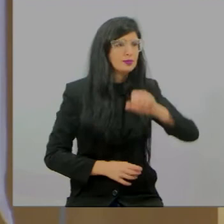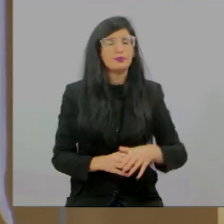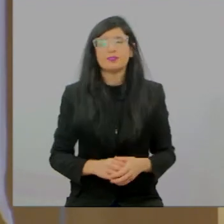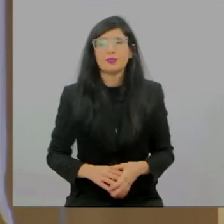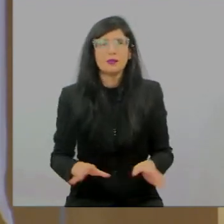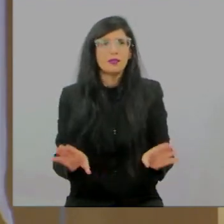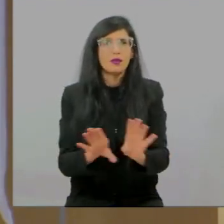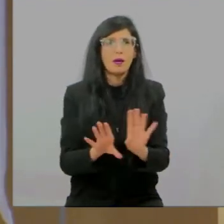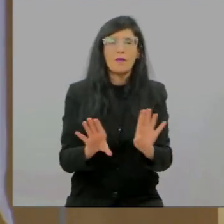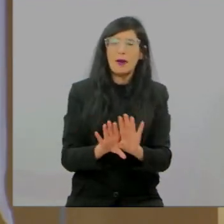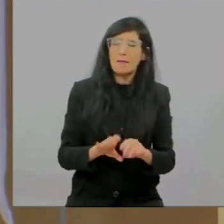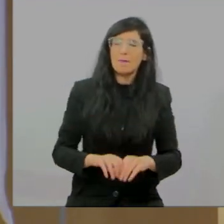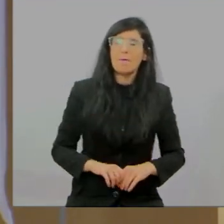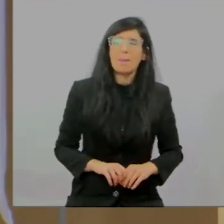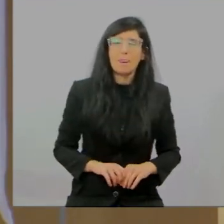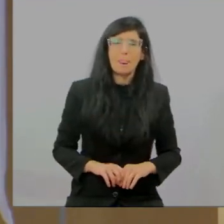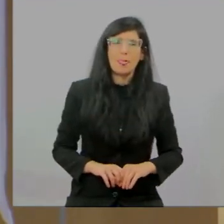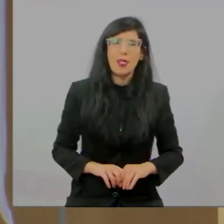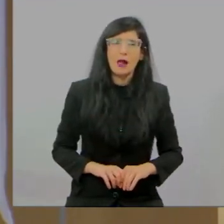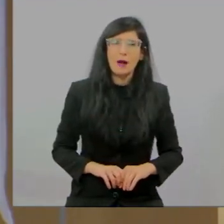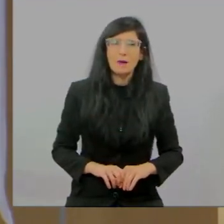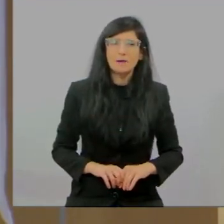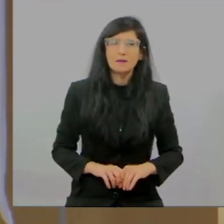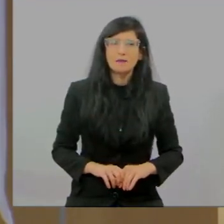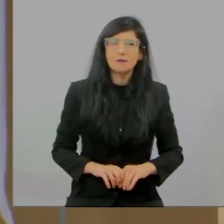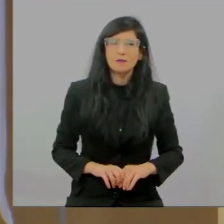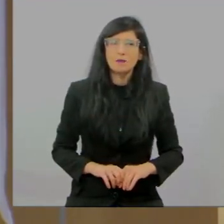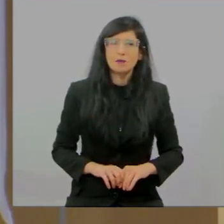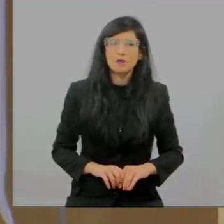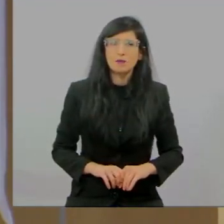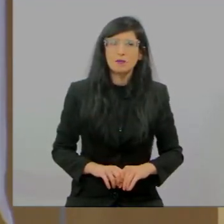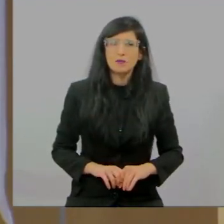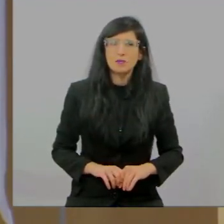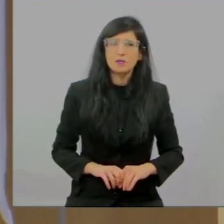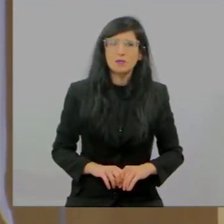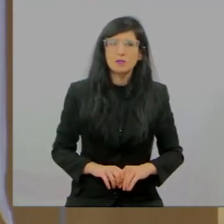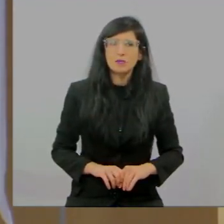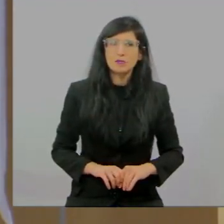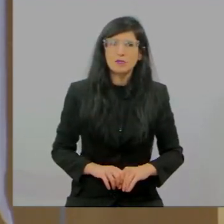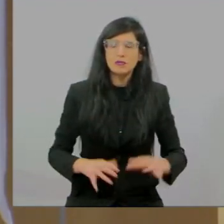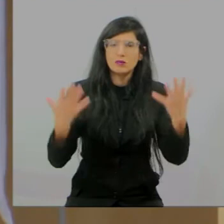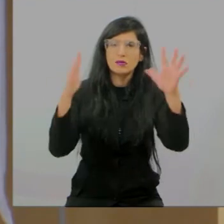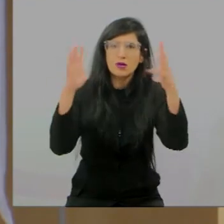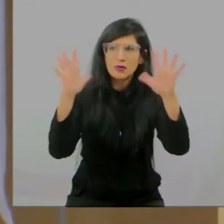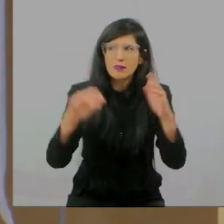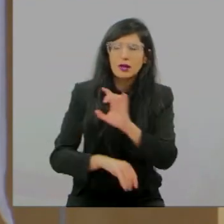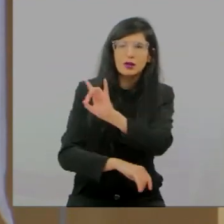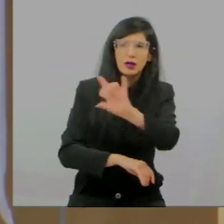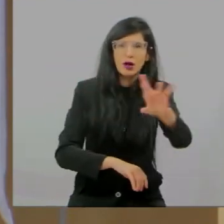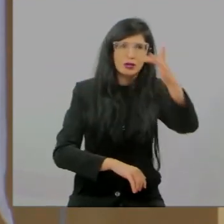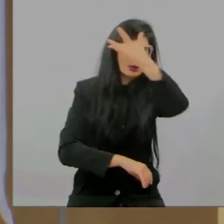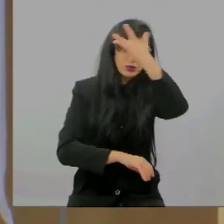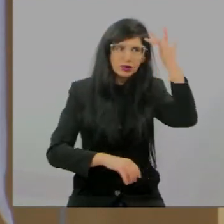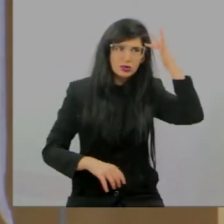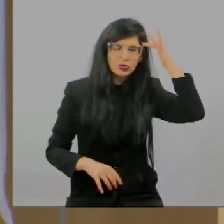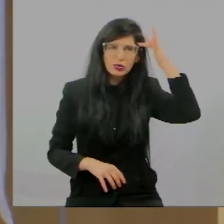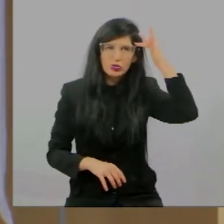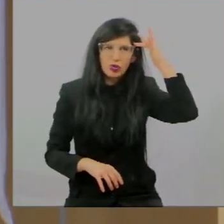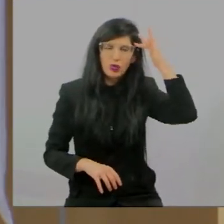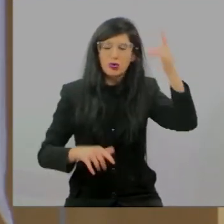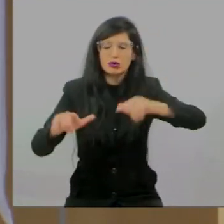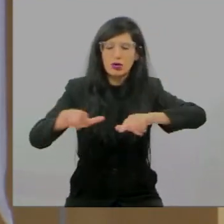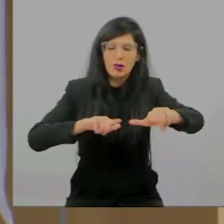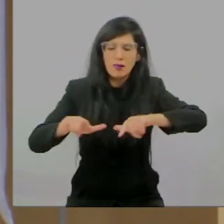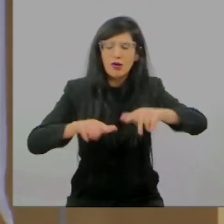parabéns pelo feito, o parabéns para cada artista, os músicos que se expressaram e são um